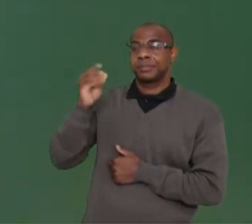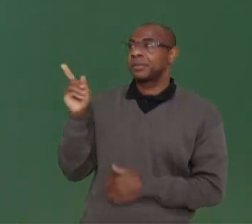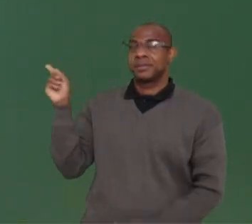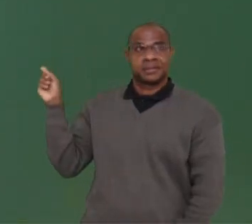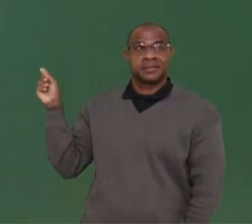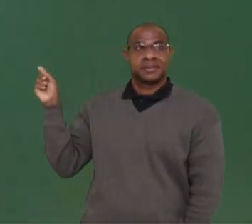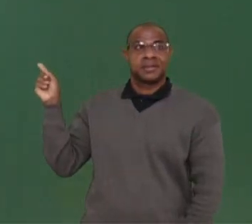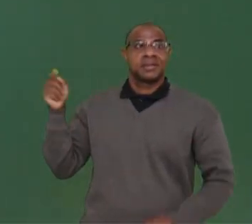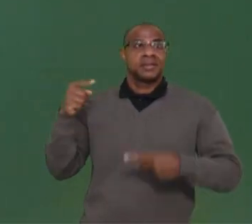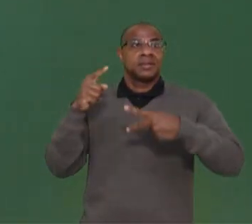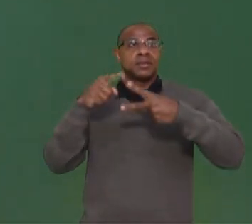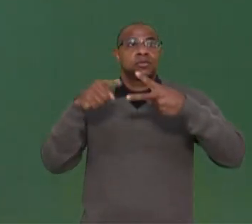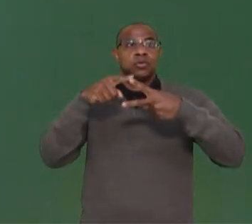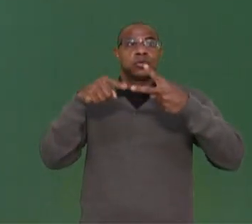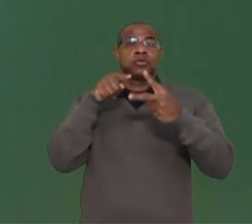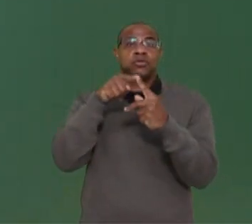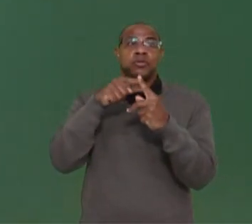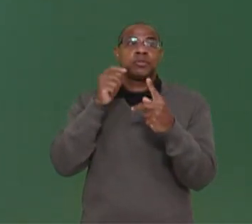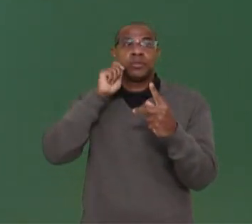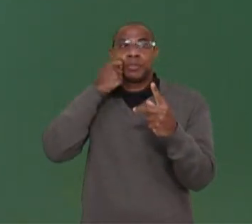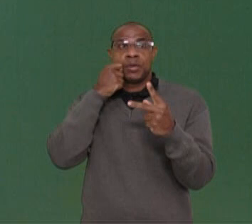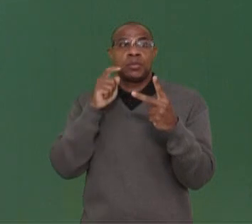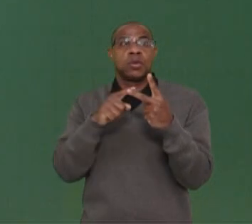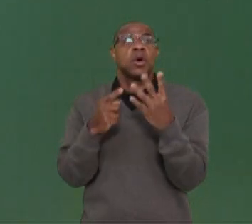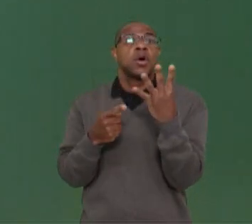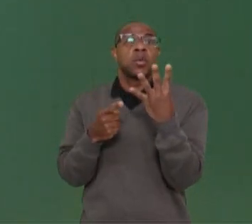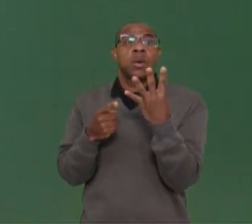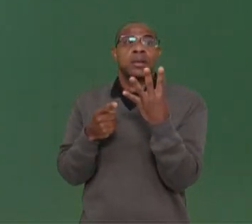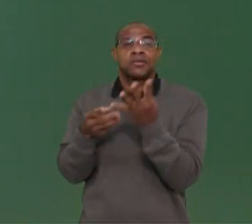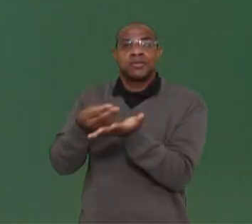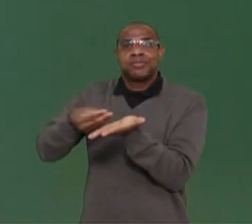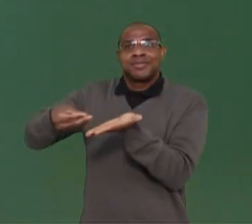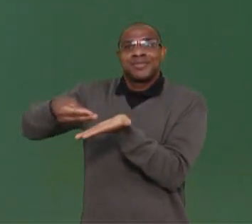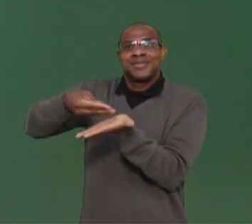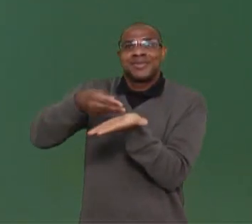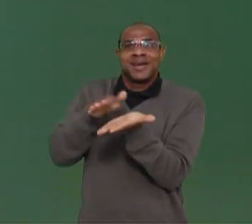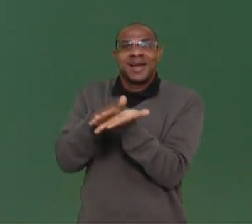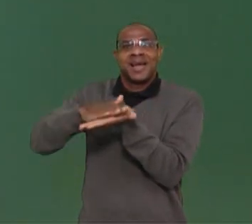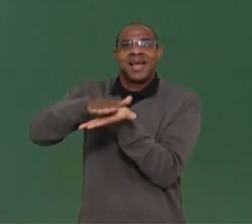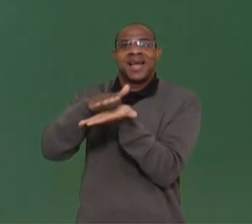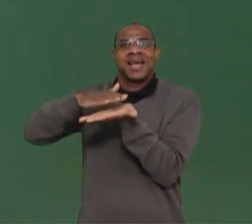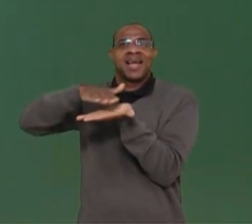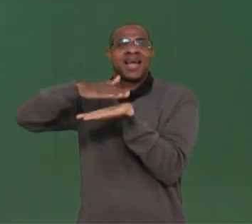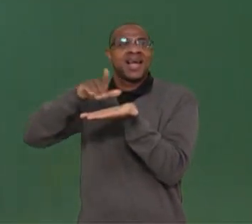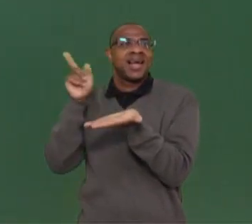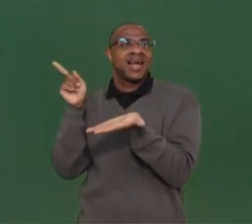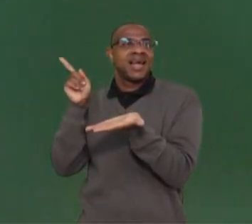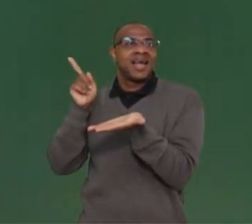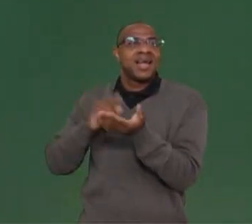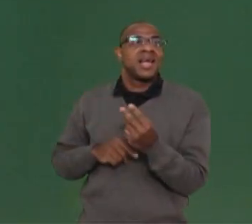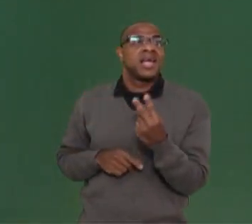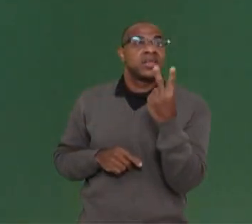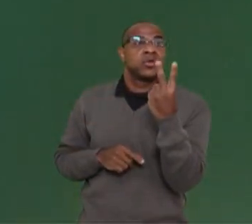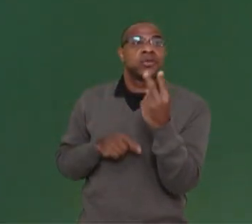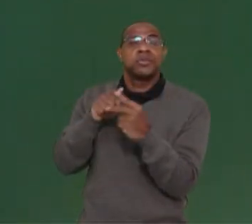2 tipos de pão, 4 tipos de recheio e 2 tipos de molho, certo? Então, quantos sanduíches eram?